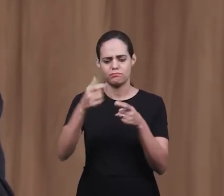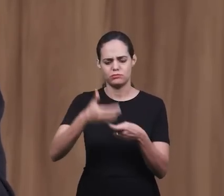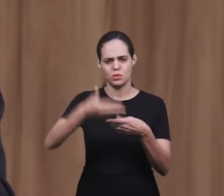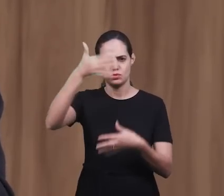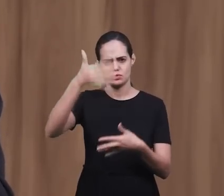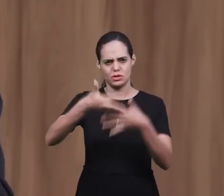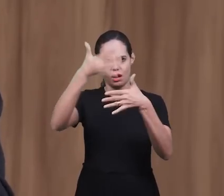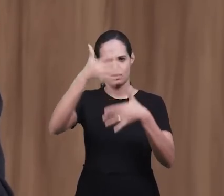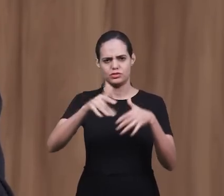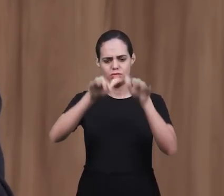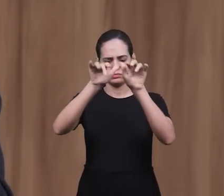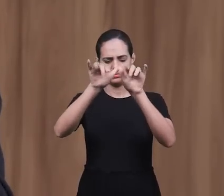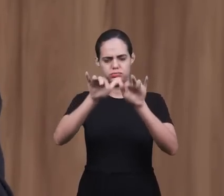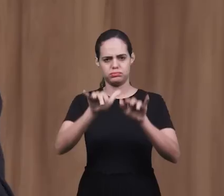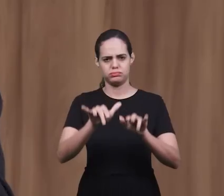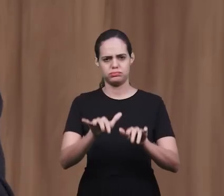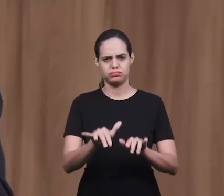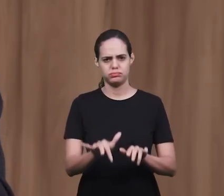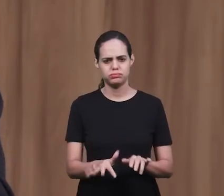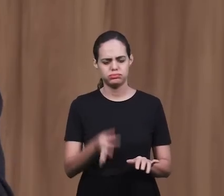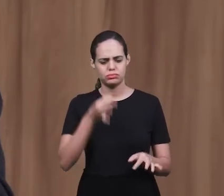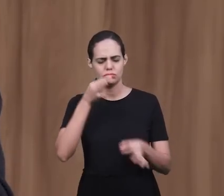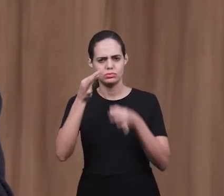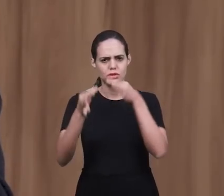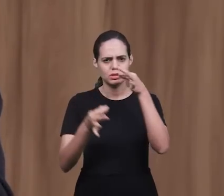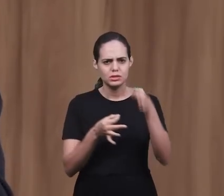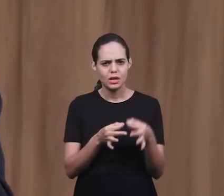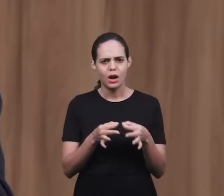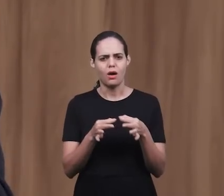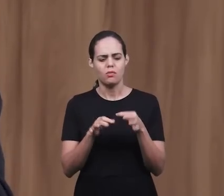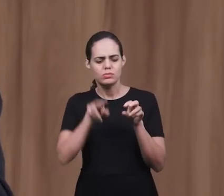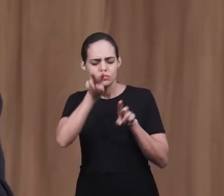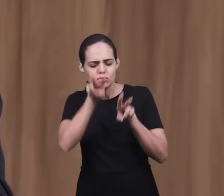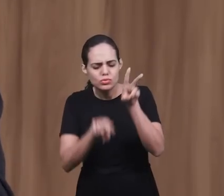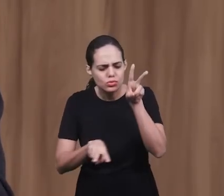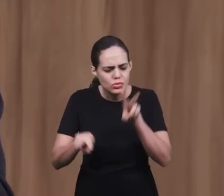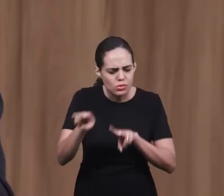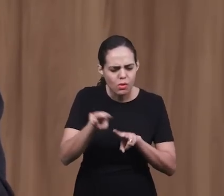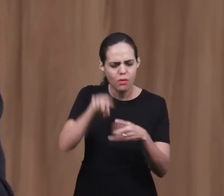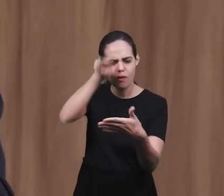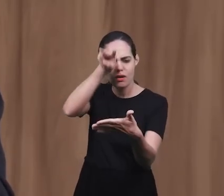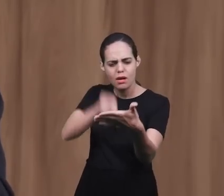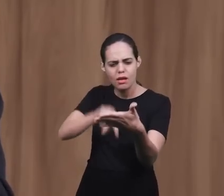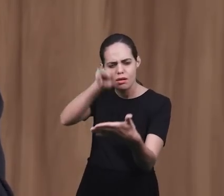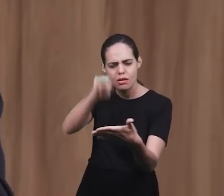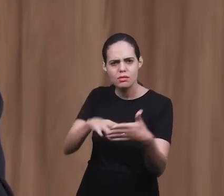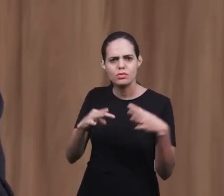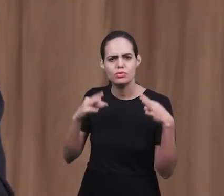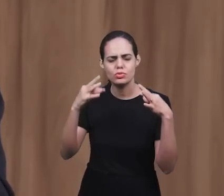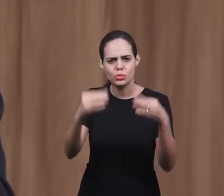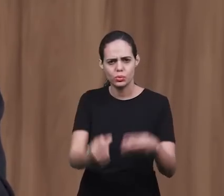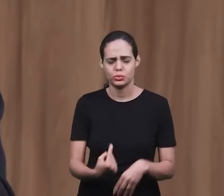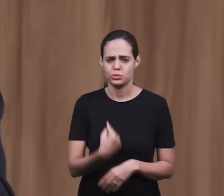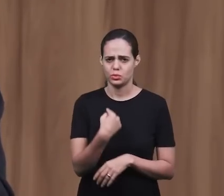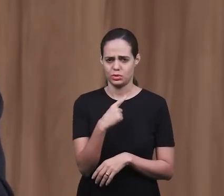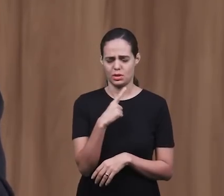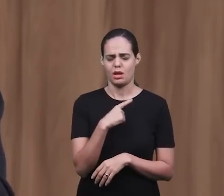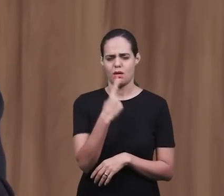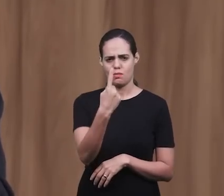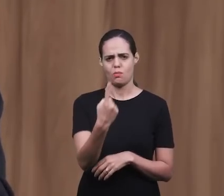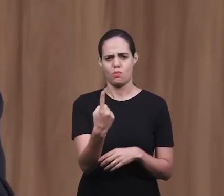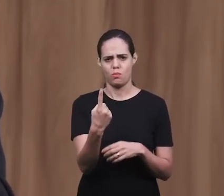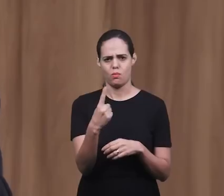nós é muito útil, nós examinamos sempre os comentários, temos aqui vários deles, inclusive, para transmitir naquilo